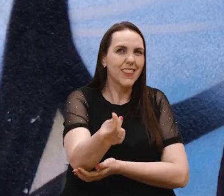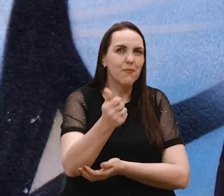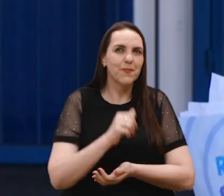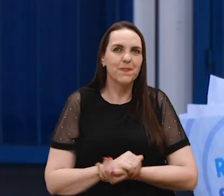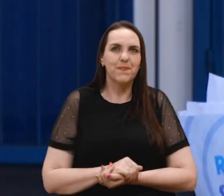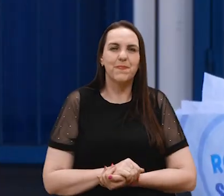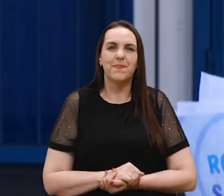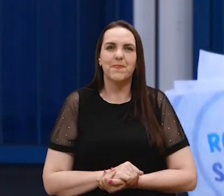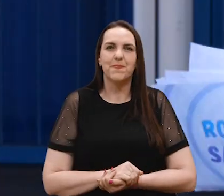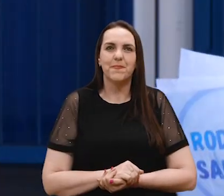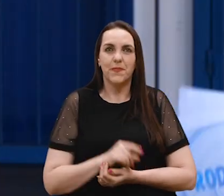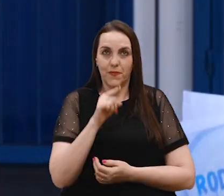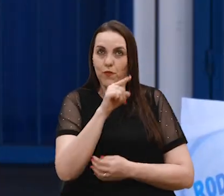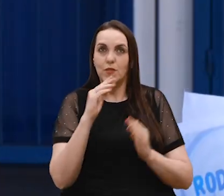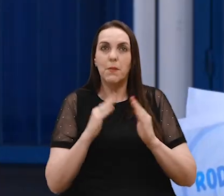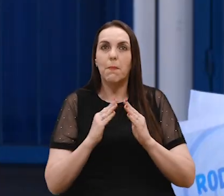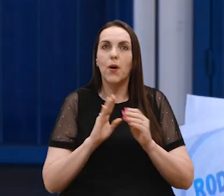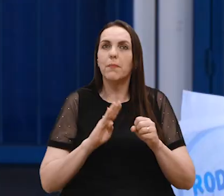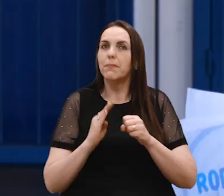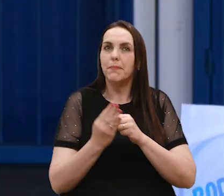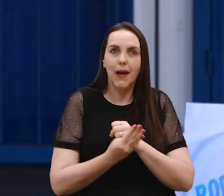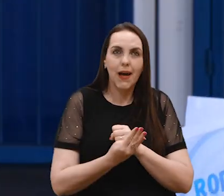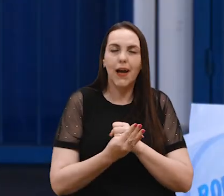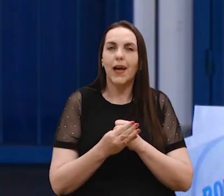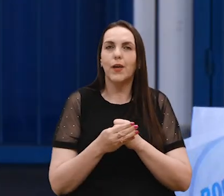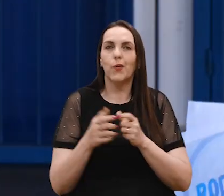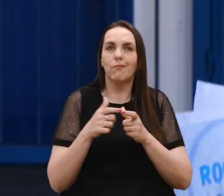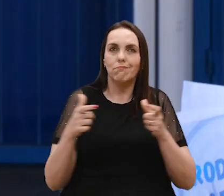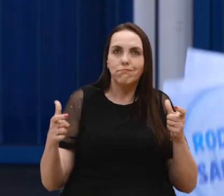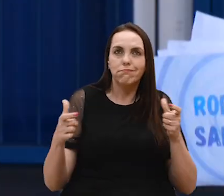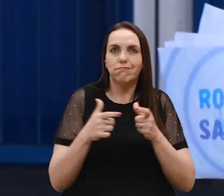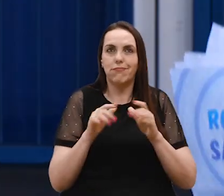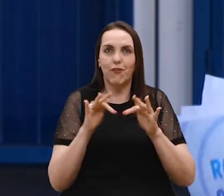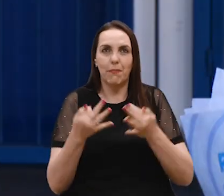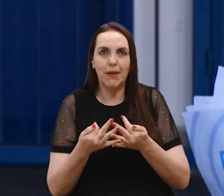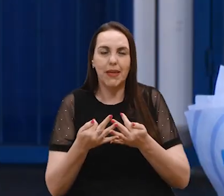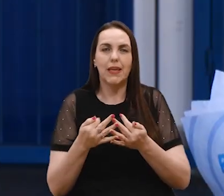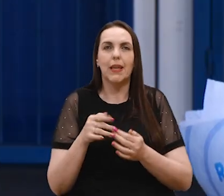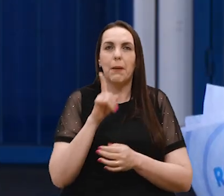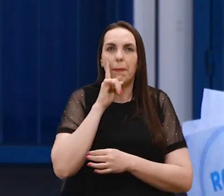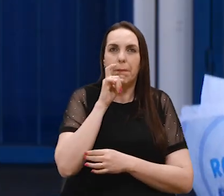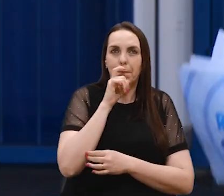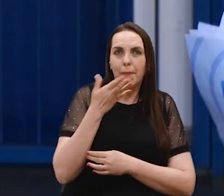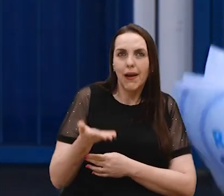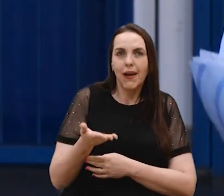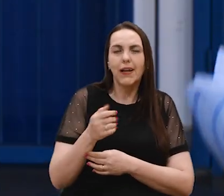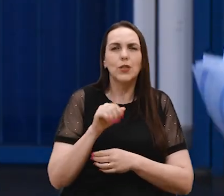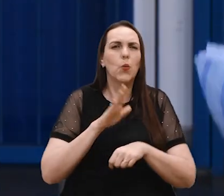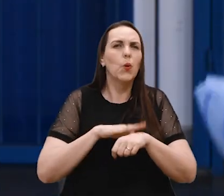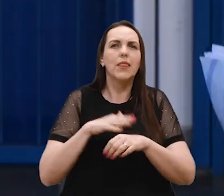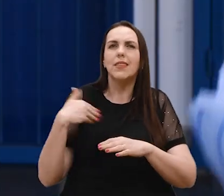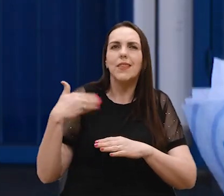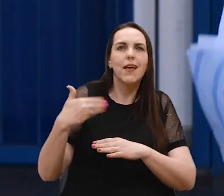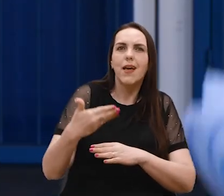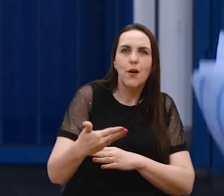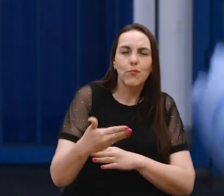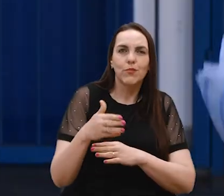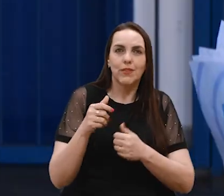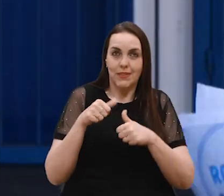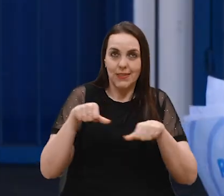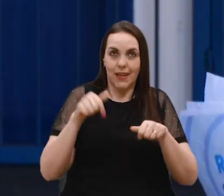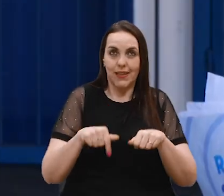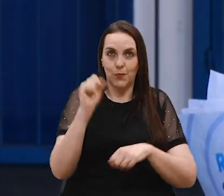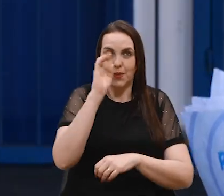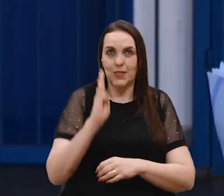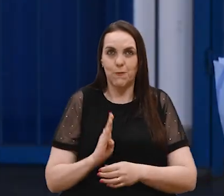tempo. E você mora em que bairro? Que tamanho tem sua família? Como é o nome dos pais? E quanto tempo você já está